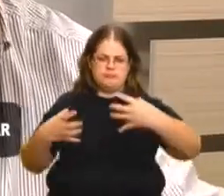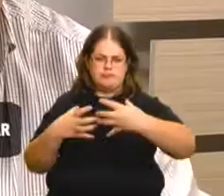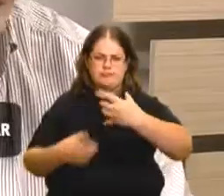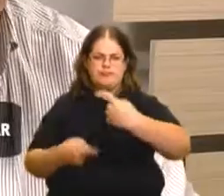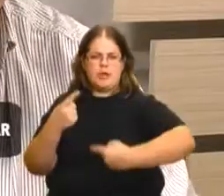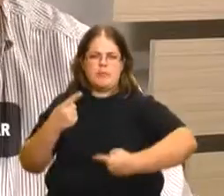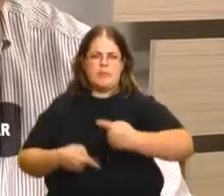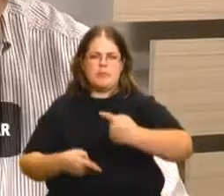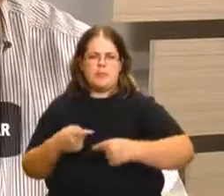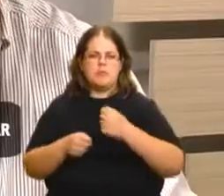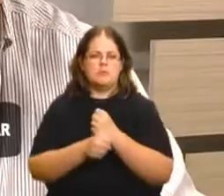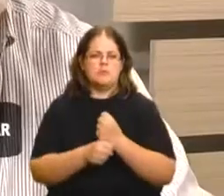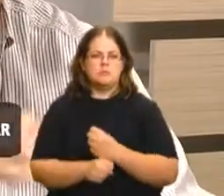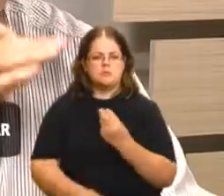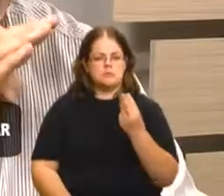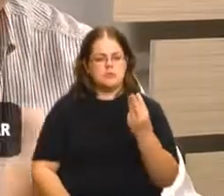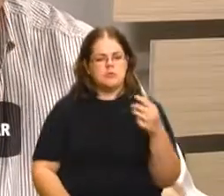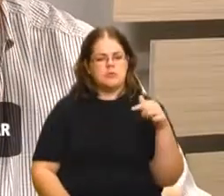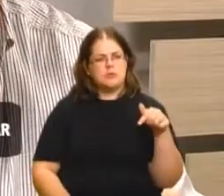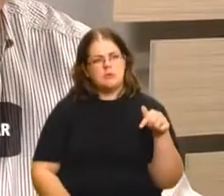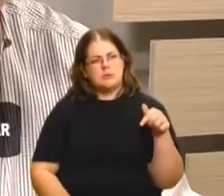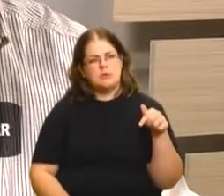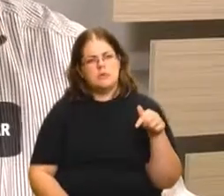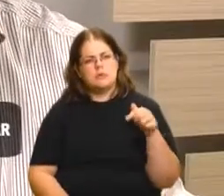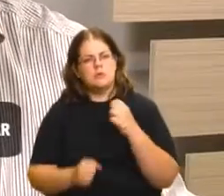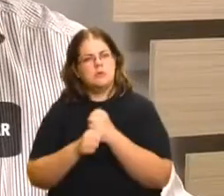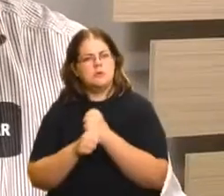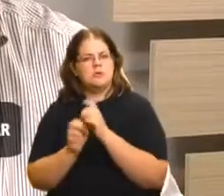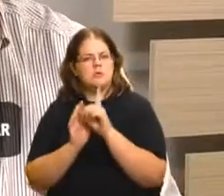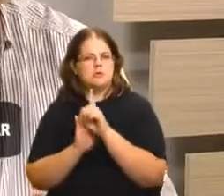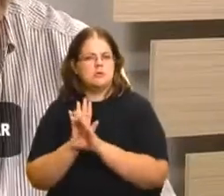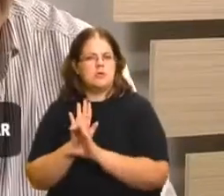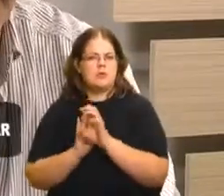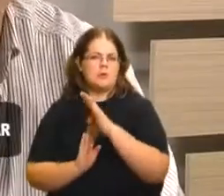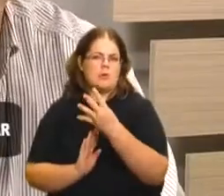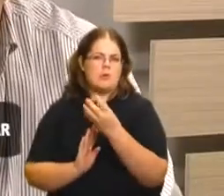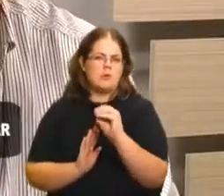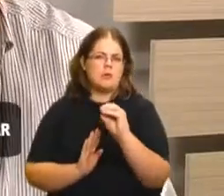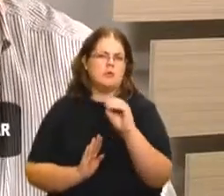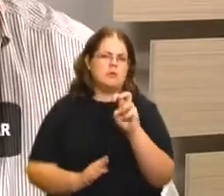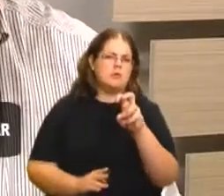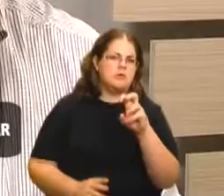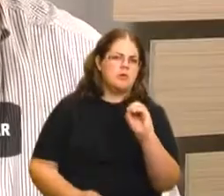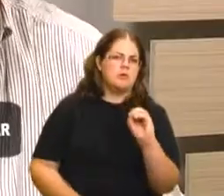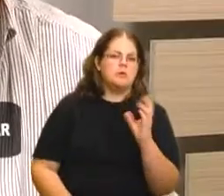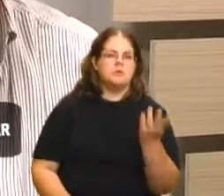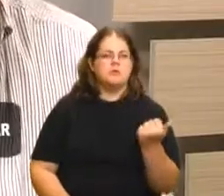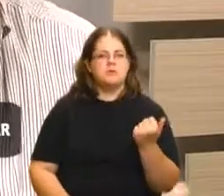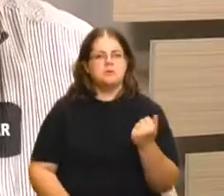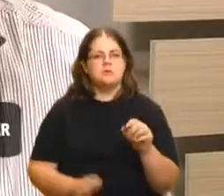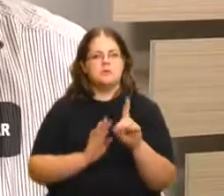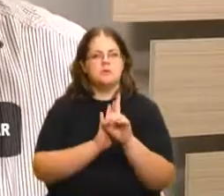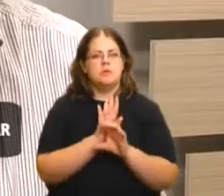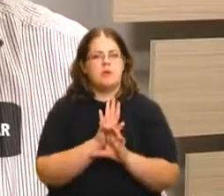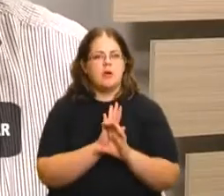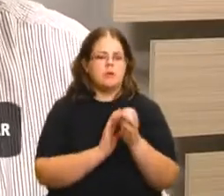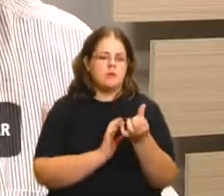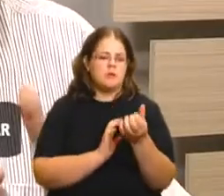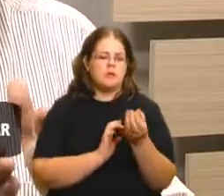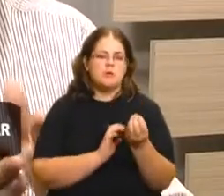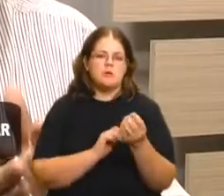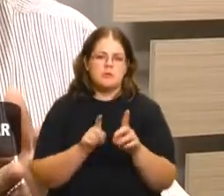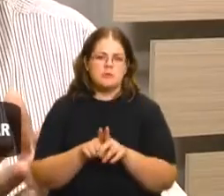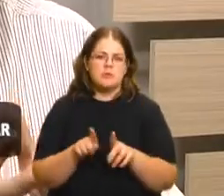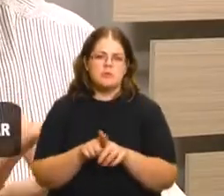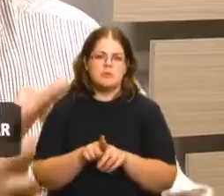Os militares em 37, na década de 40, década de 50. Então, na década de